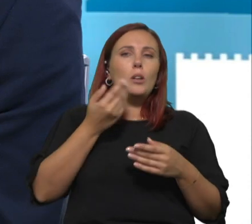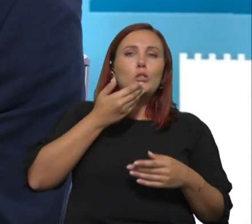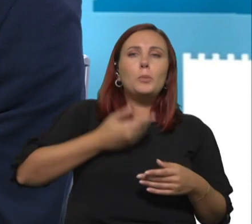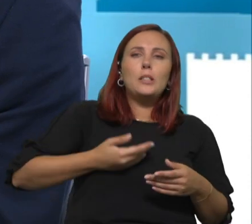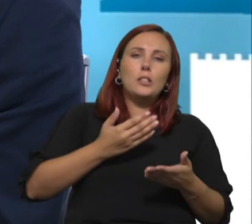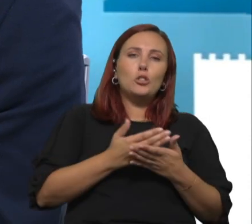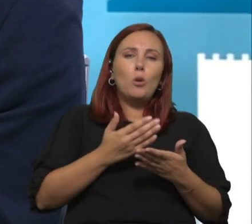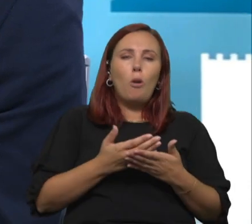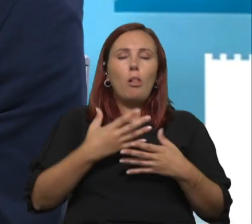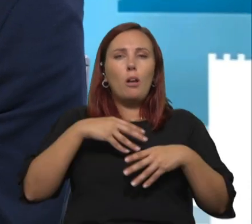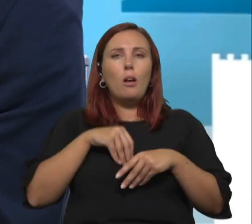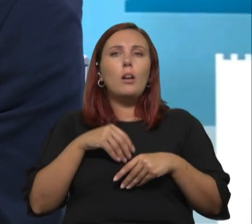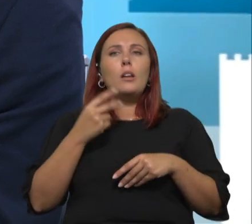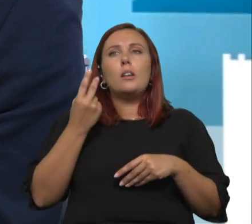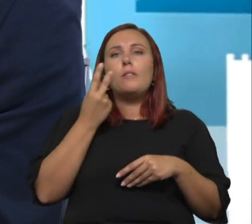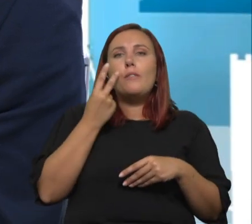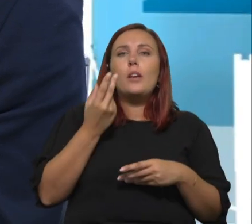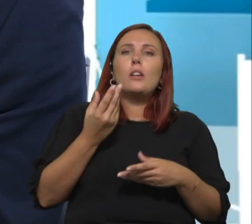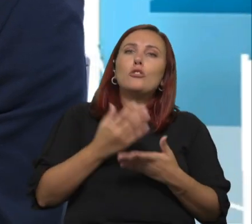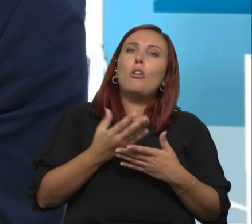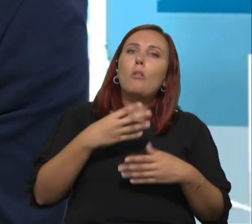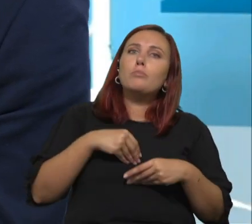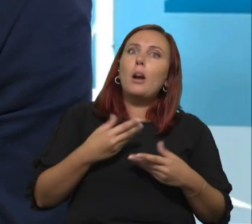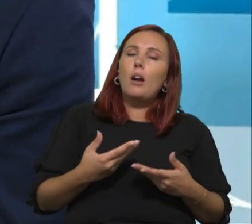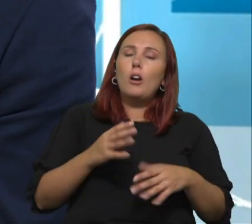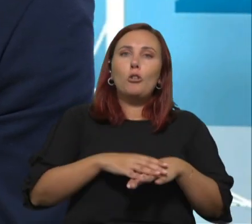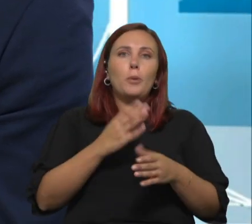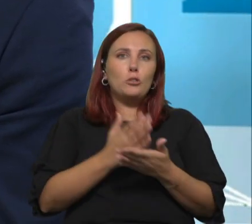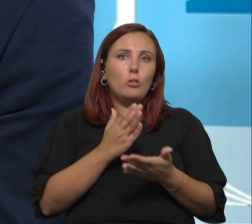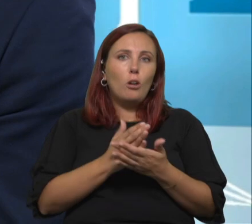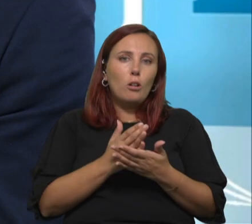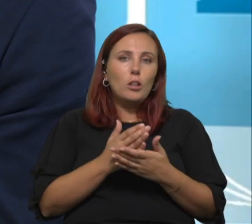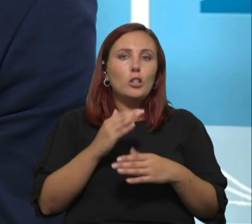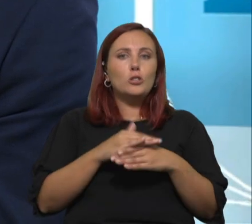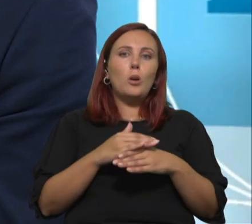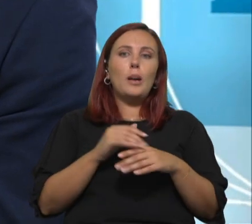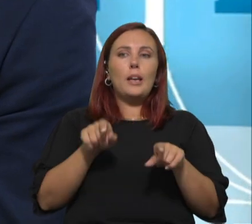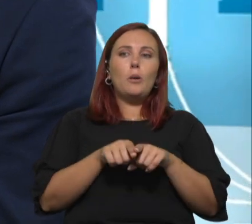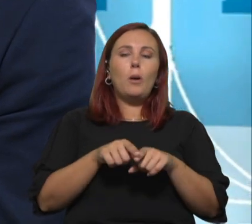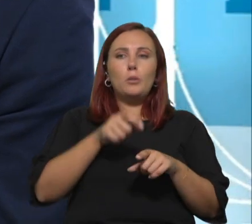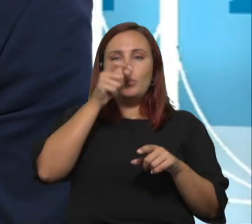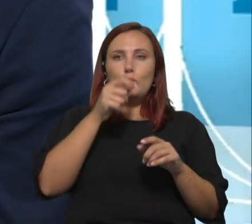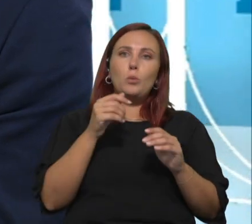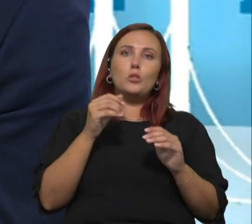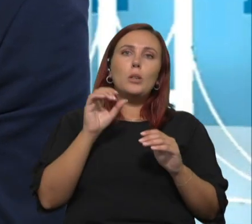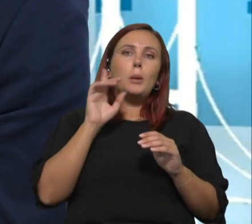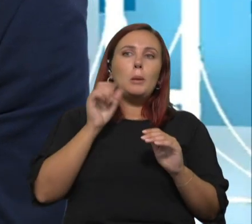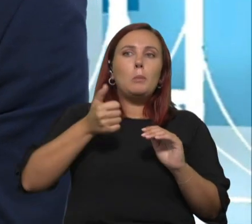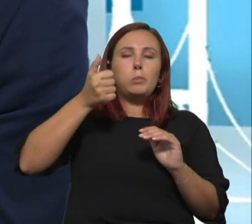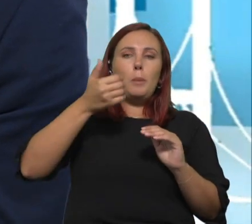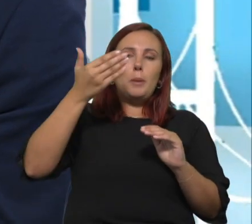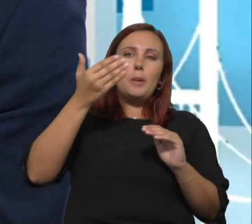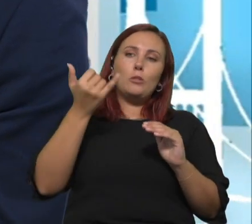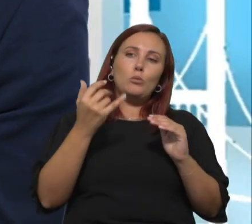elemento muito importante é a própria escola não ser pensada a partir de uma determinada hierarquia e de um grupo de docentes que pensam como é que a